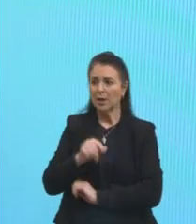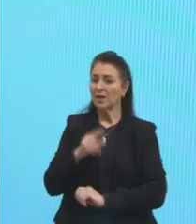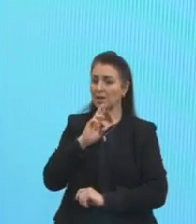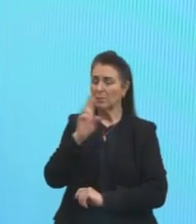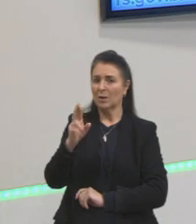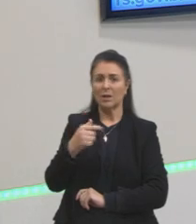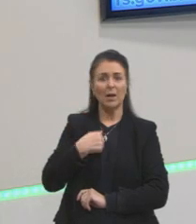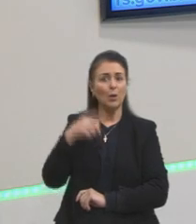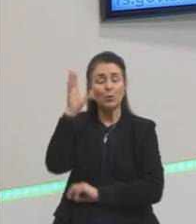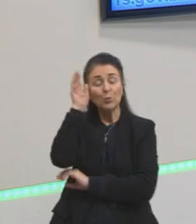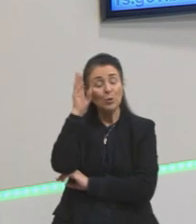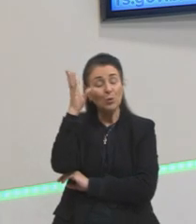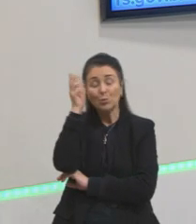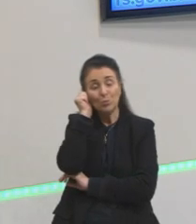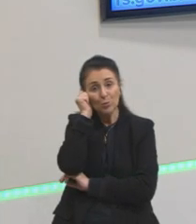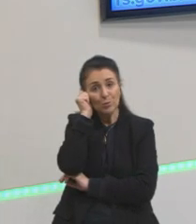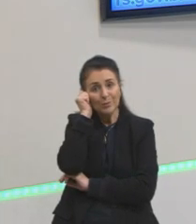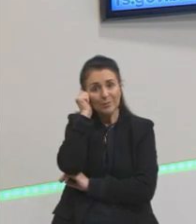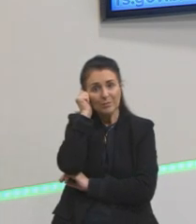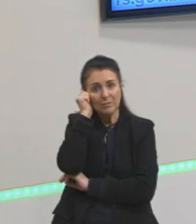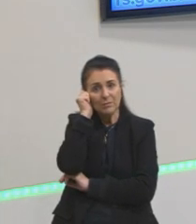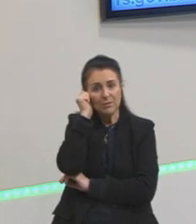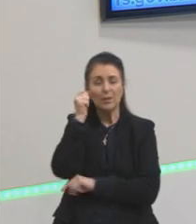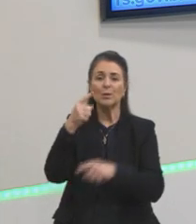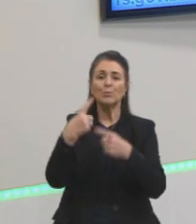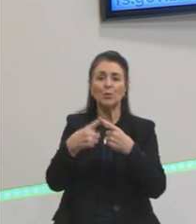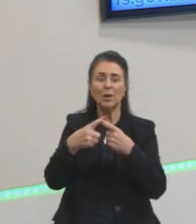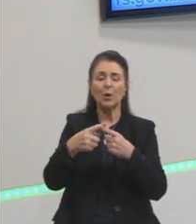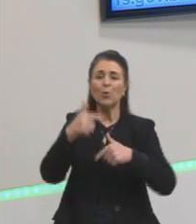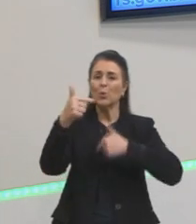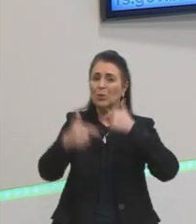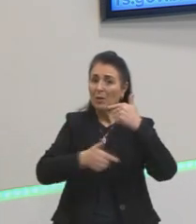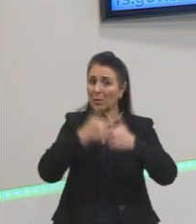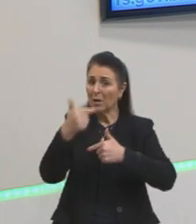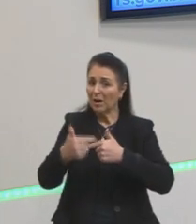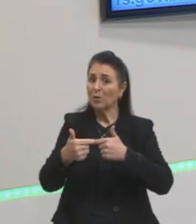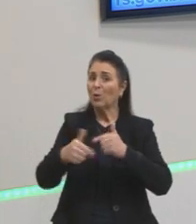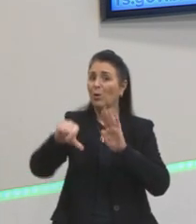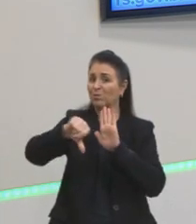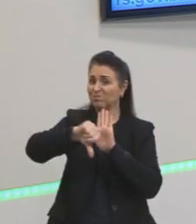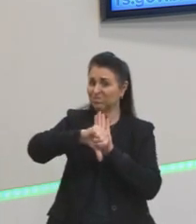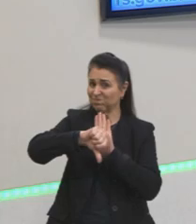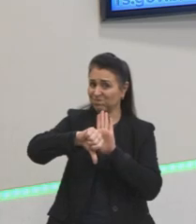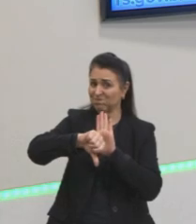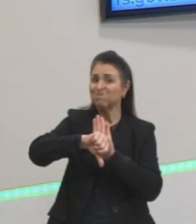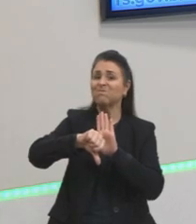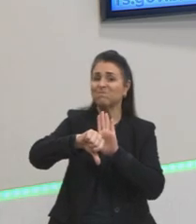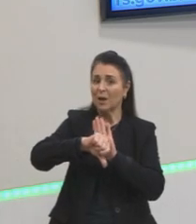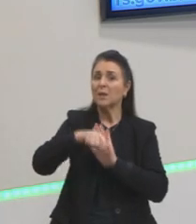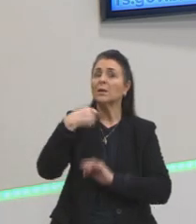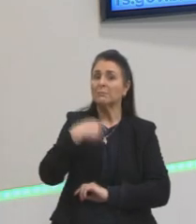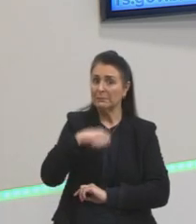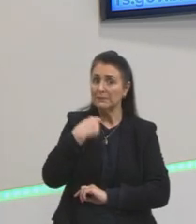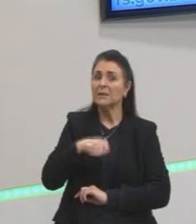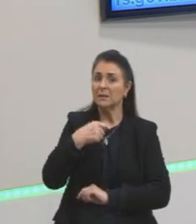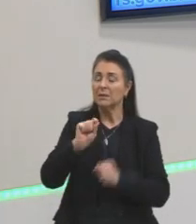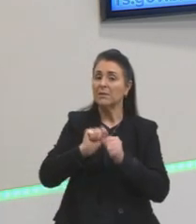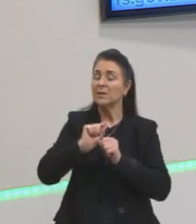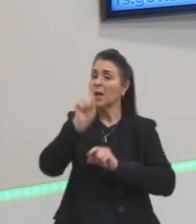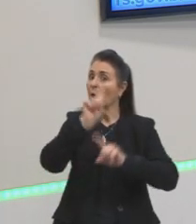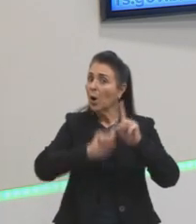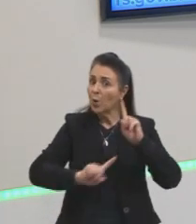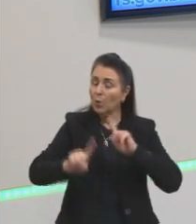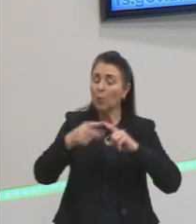o sub proletário hoje essa precarização do trabalho que certamente terão se tomadas medidas